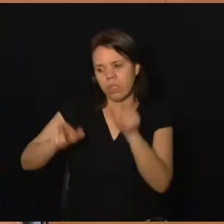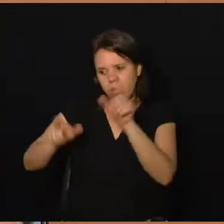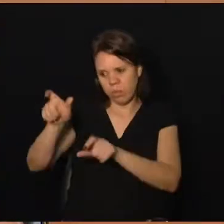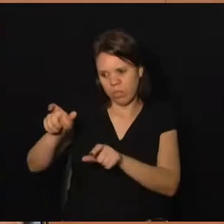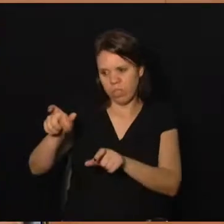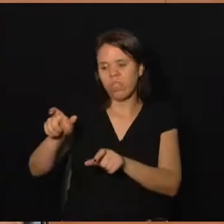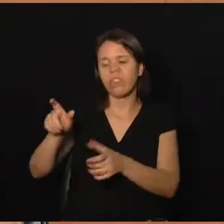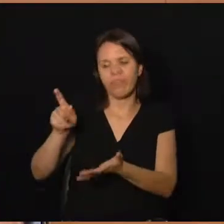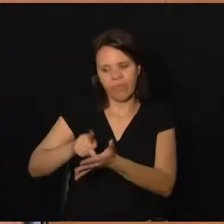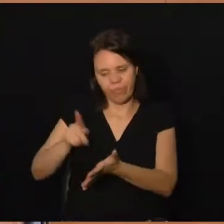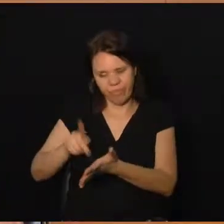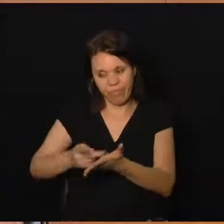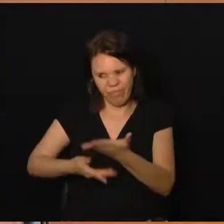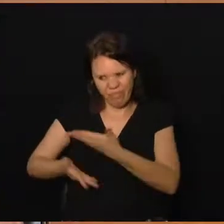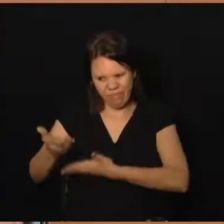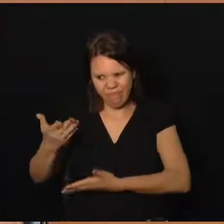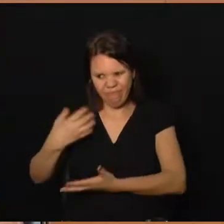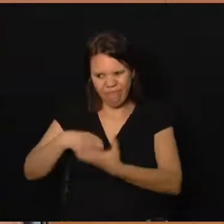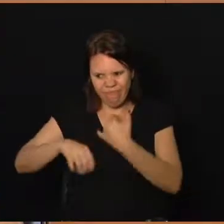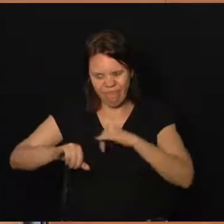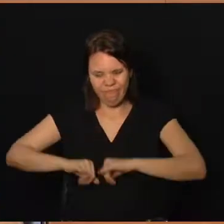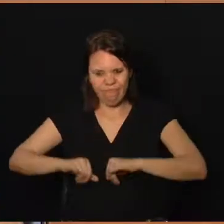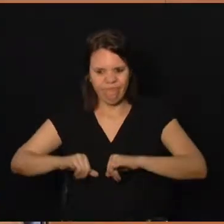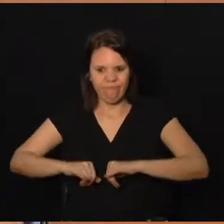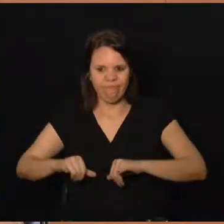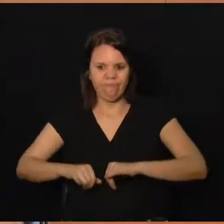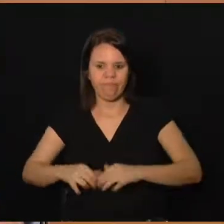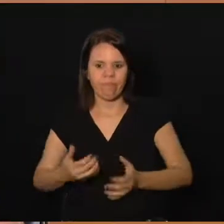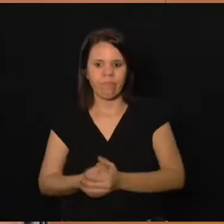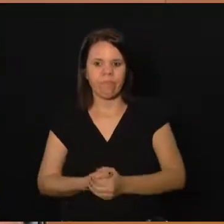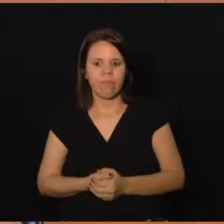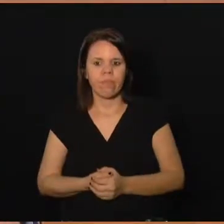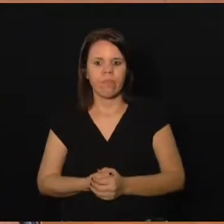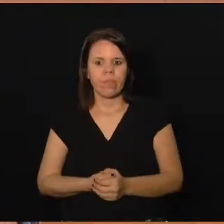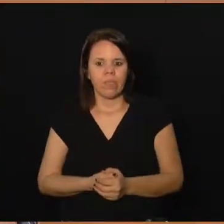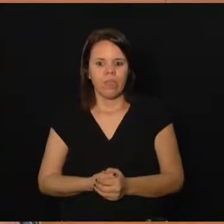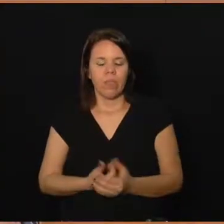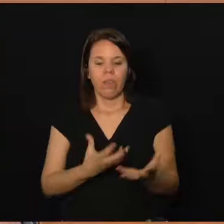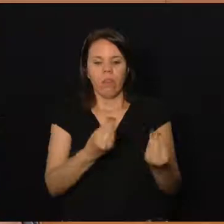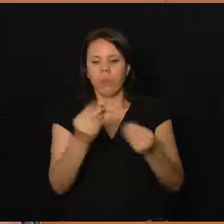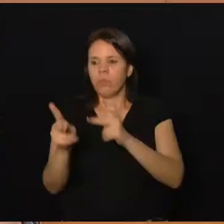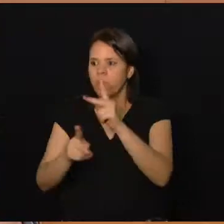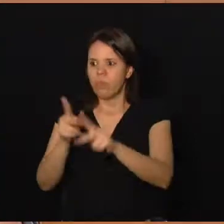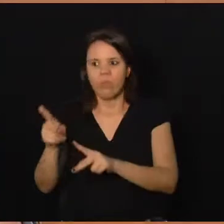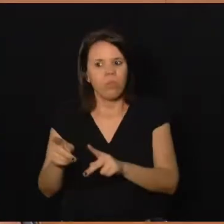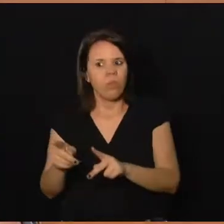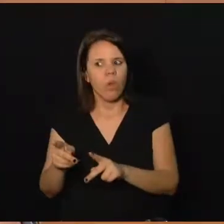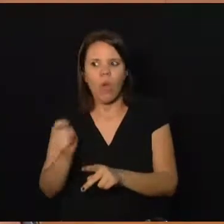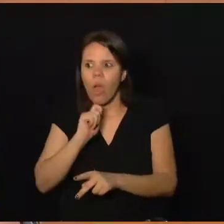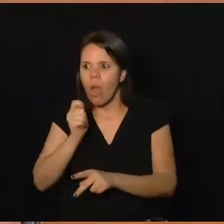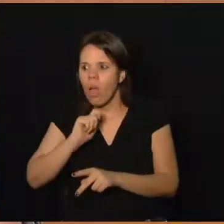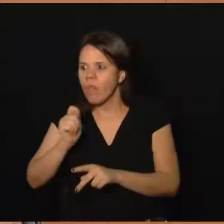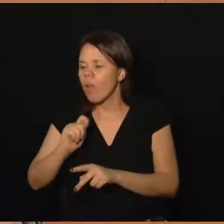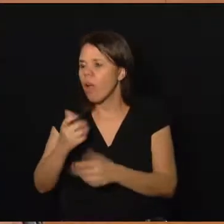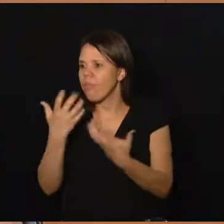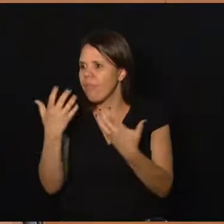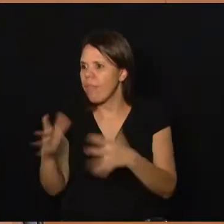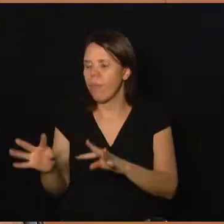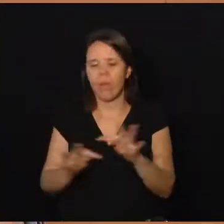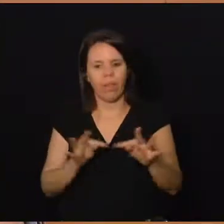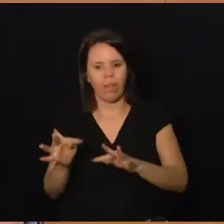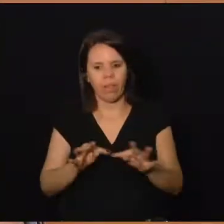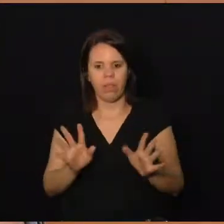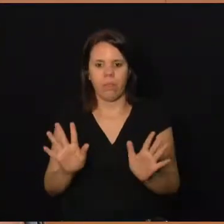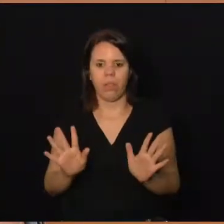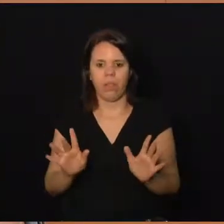convivem com dependente químico e sofrem. E tem muitos codependentes que não querem se tratar. Eles acham que só quem usa a droga tem que